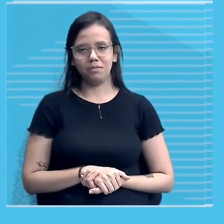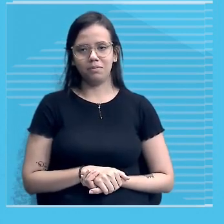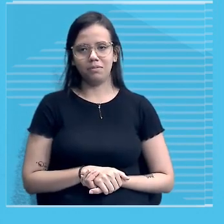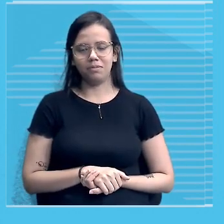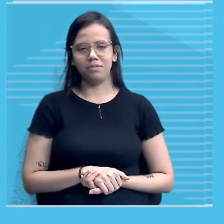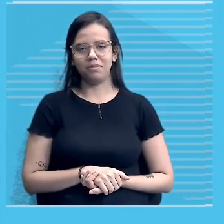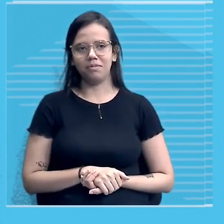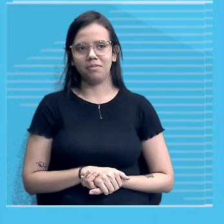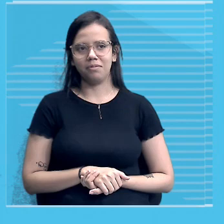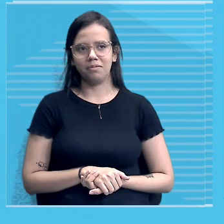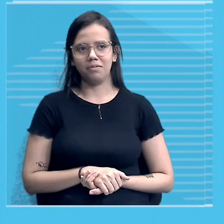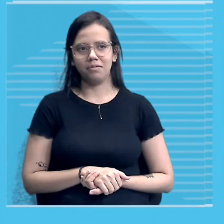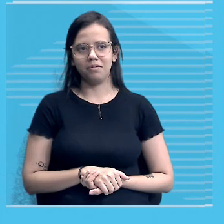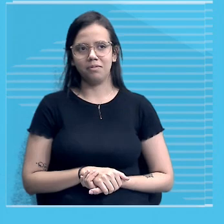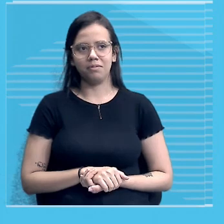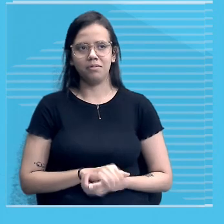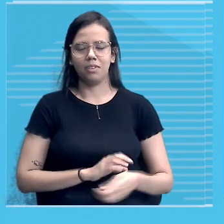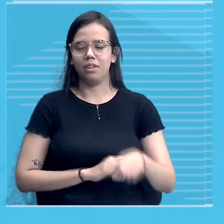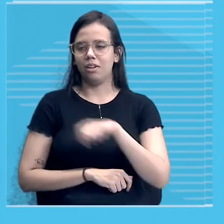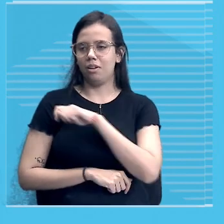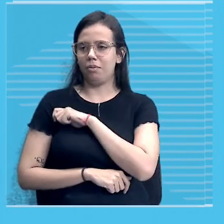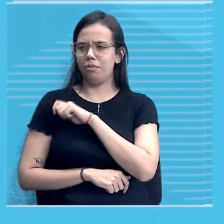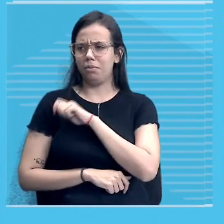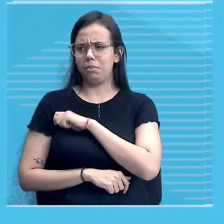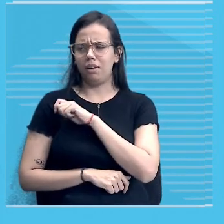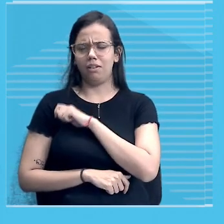Oi Regiane também